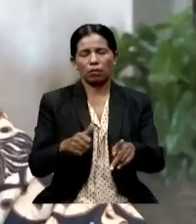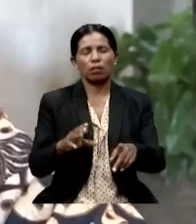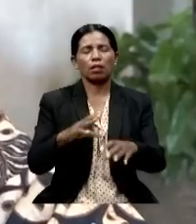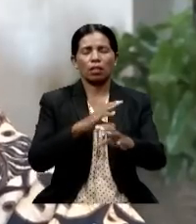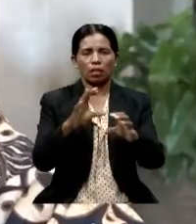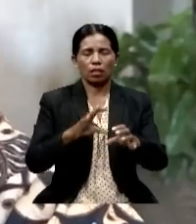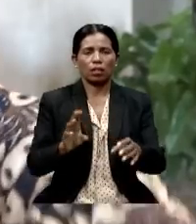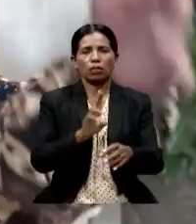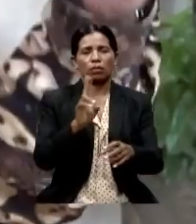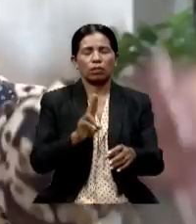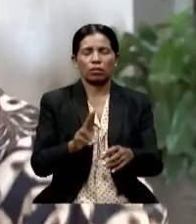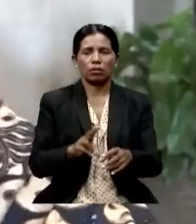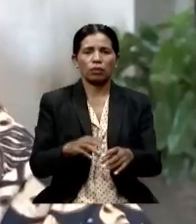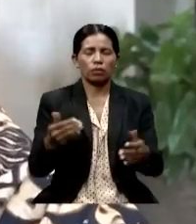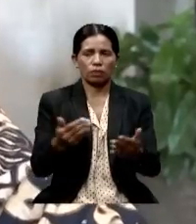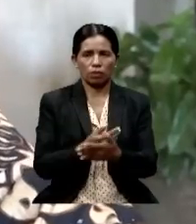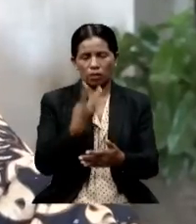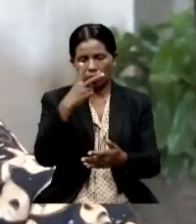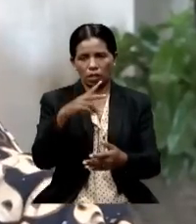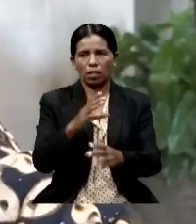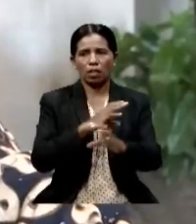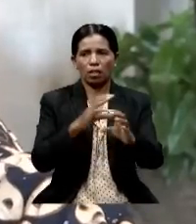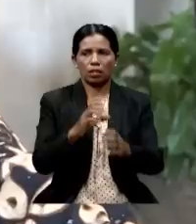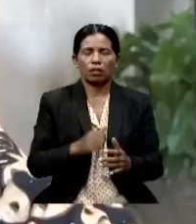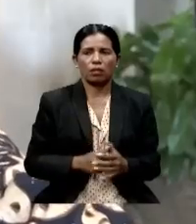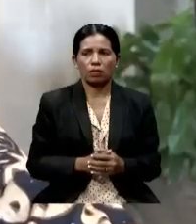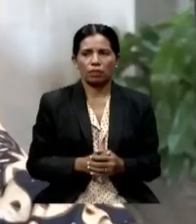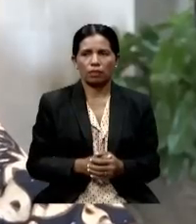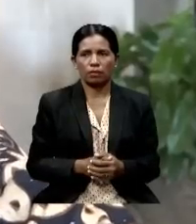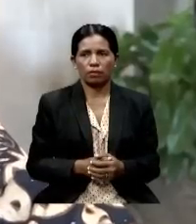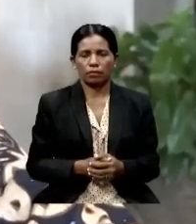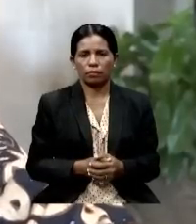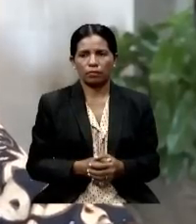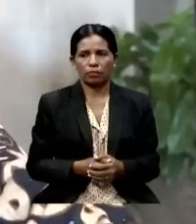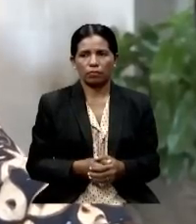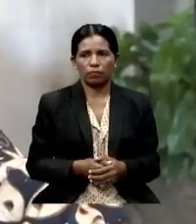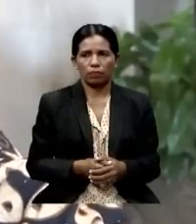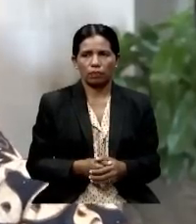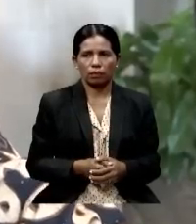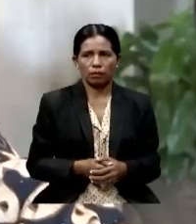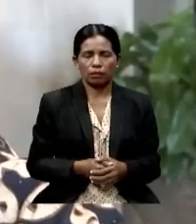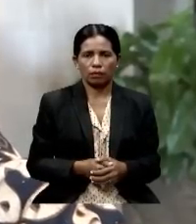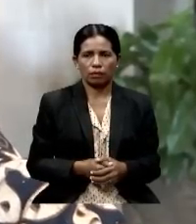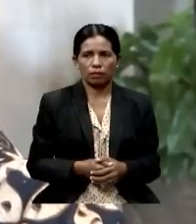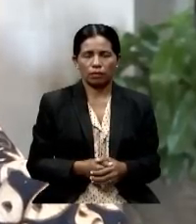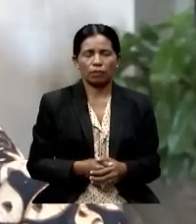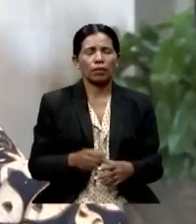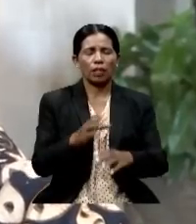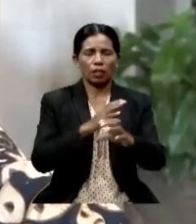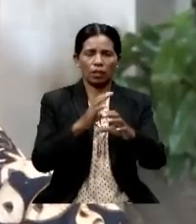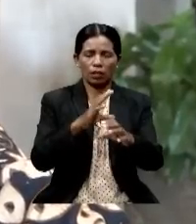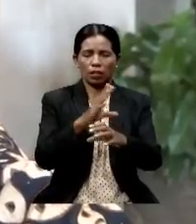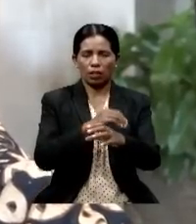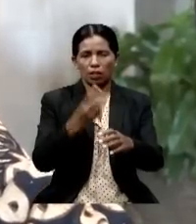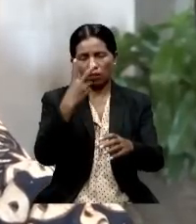ser, me arrebit condição careta se deve, terceira legislatura. Né? É uma forma que os estão para